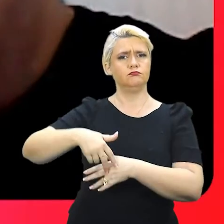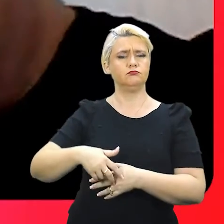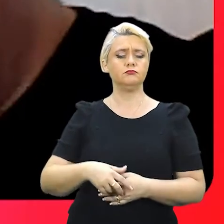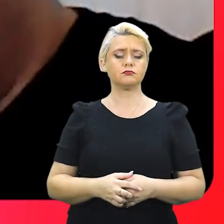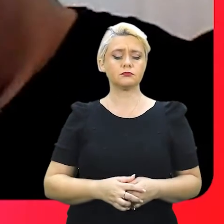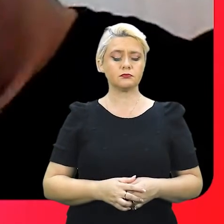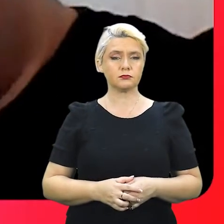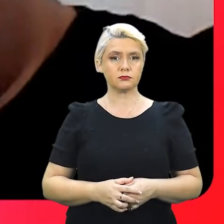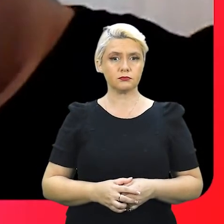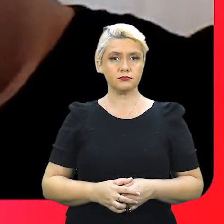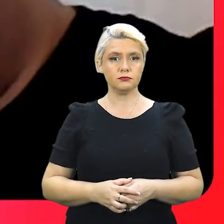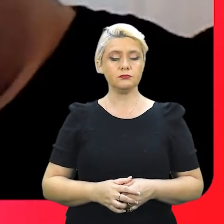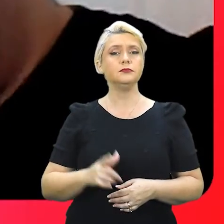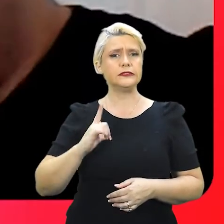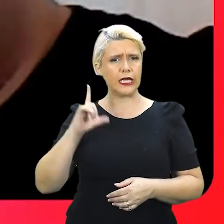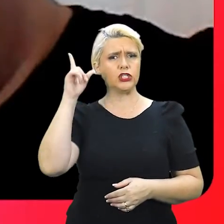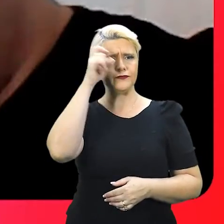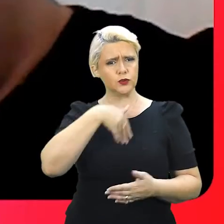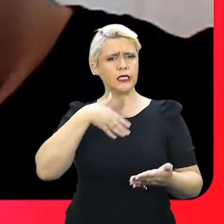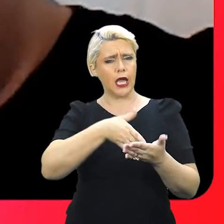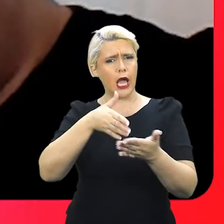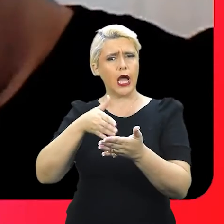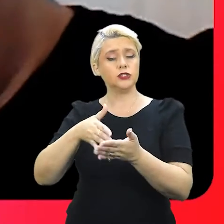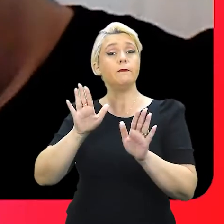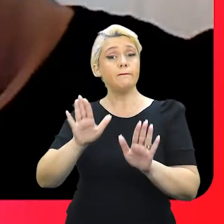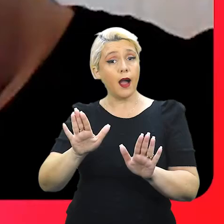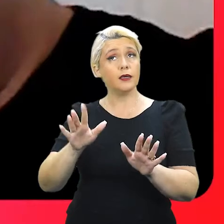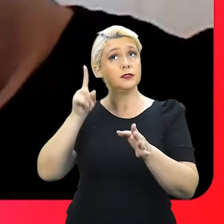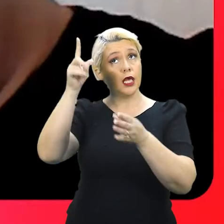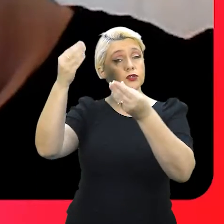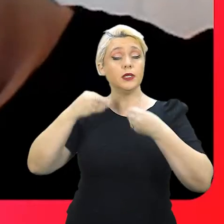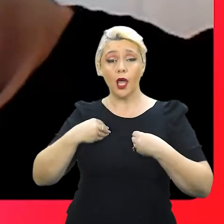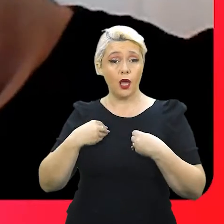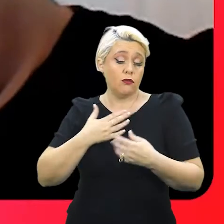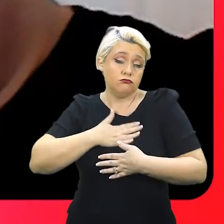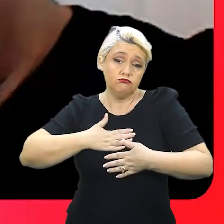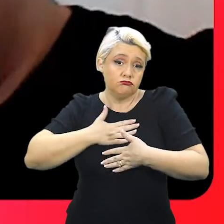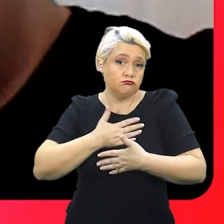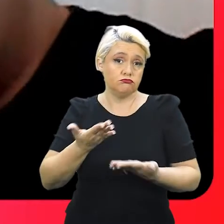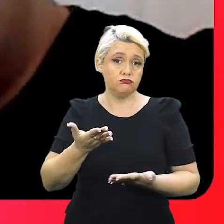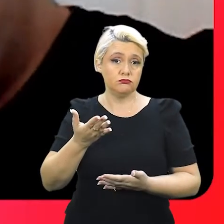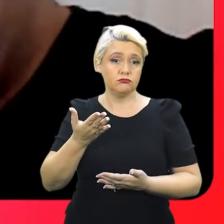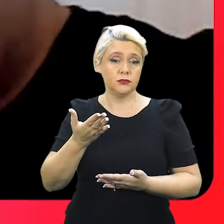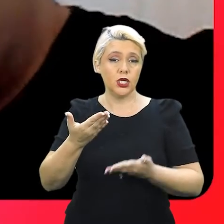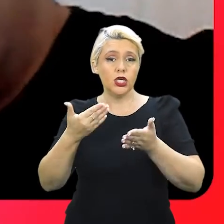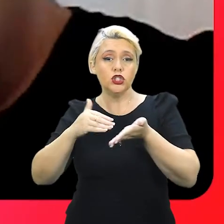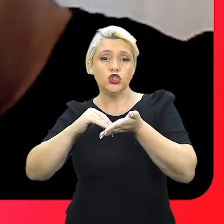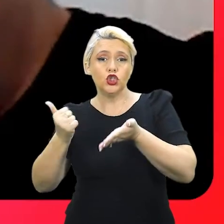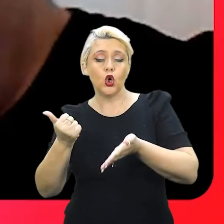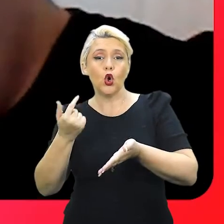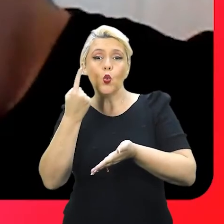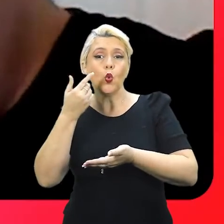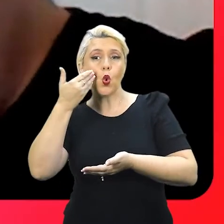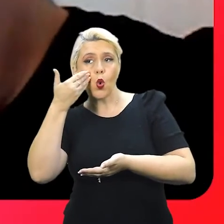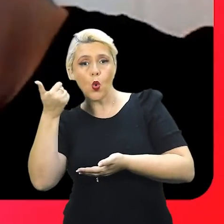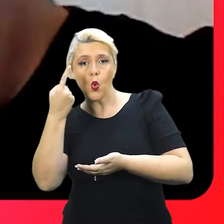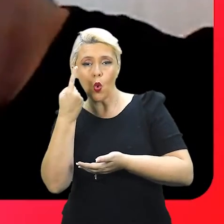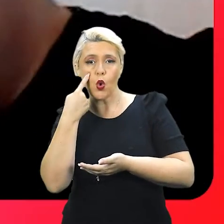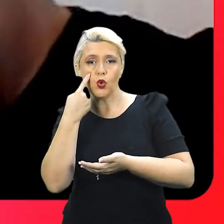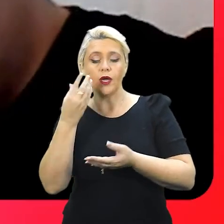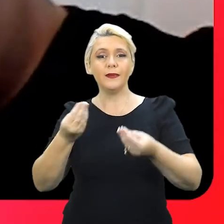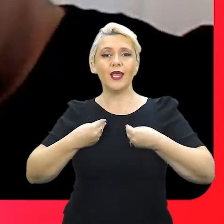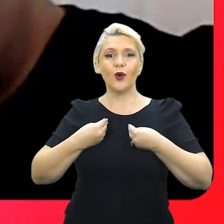toda a dificuldade, com muito prazer, porque Deus me tirou um olho, mas me deu 6 ouvidos. Uhum.